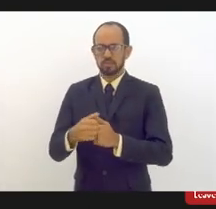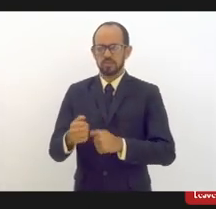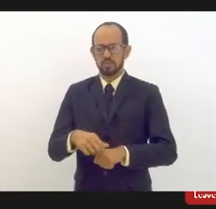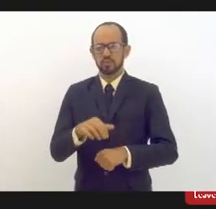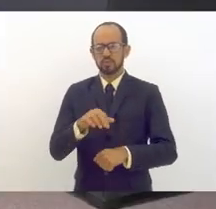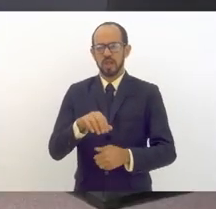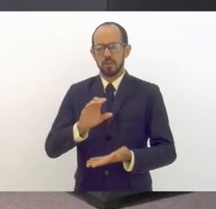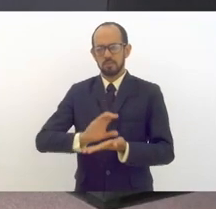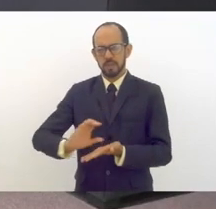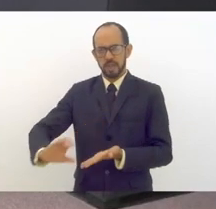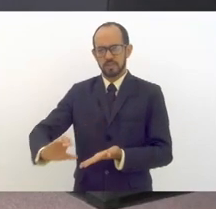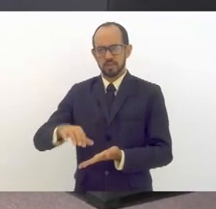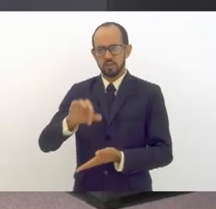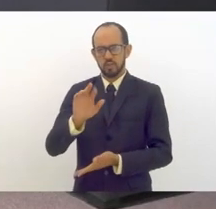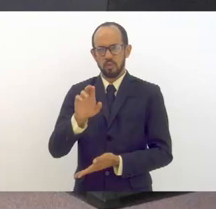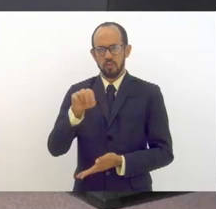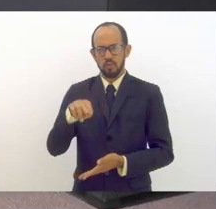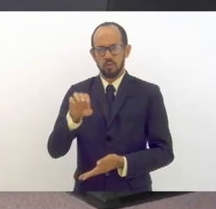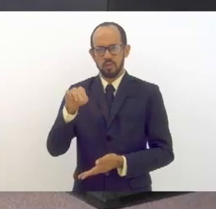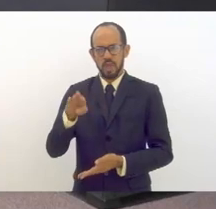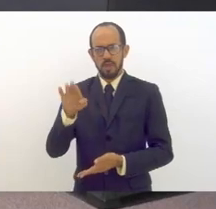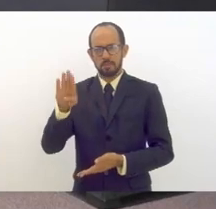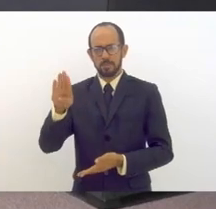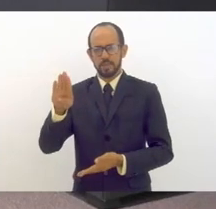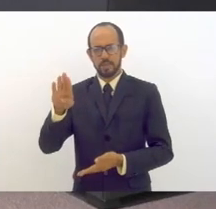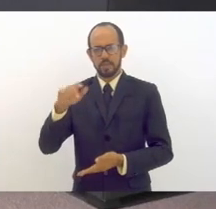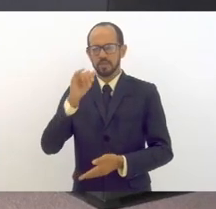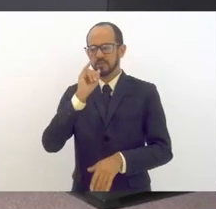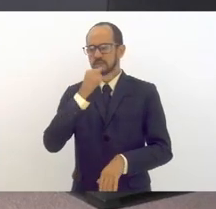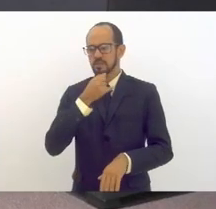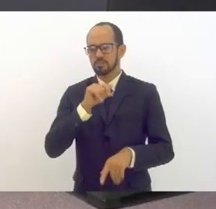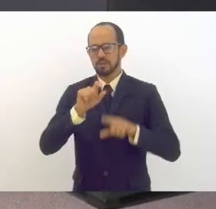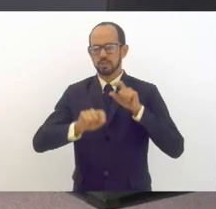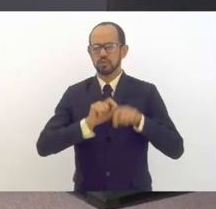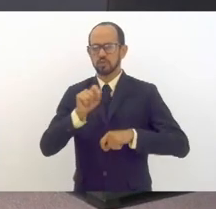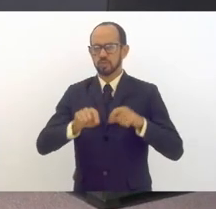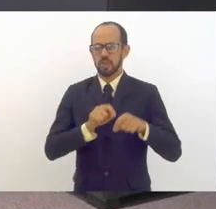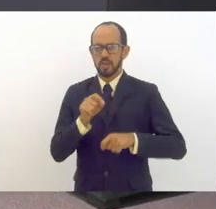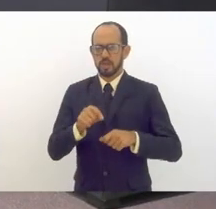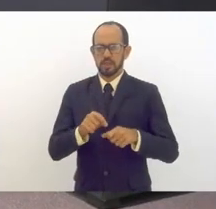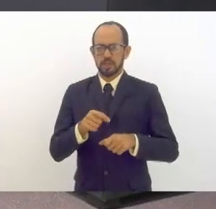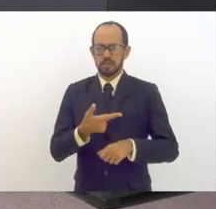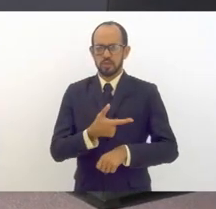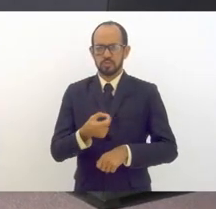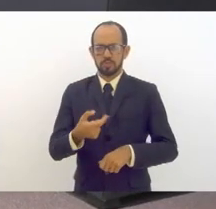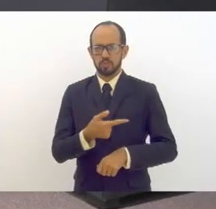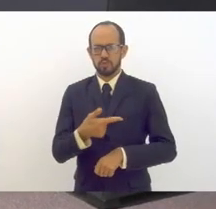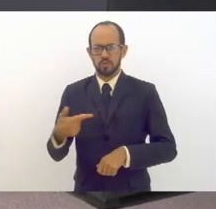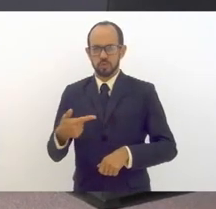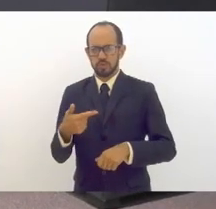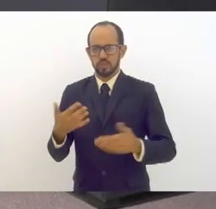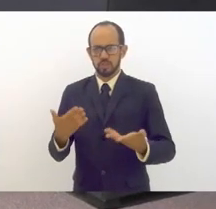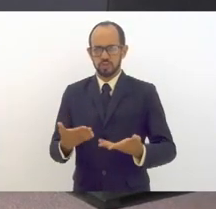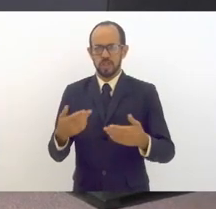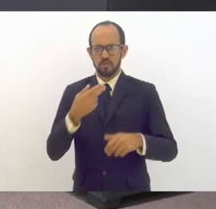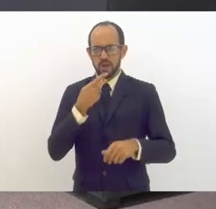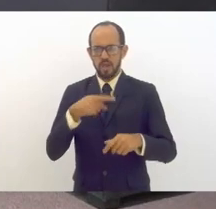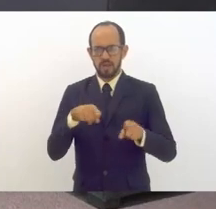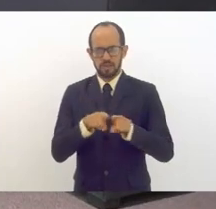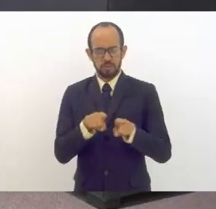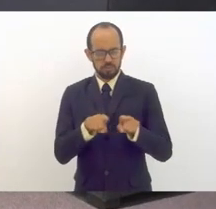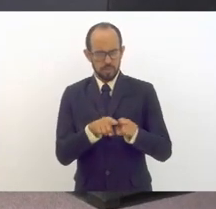Fundeb, que infelizmente, né, esse ano, a gente deve, quer colocar essa questão para a Seduc